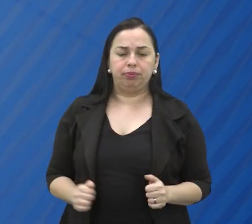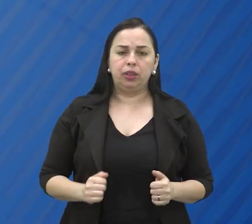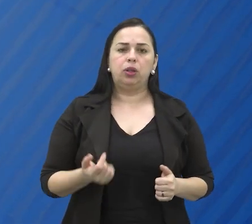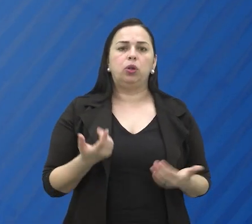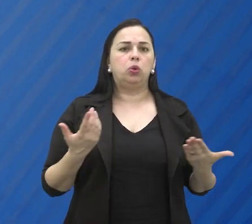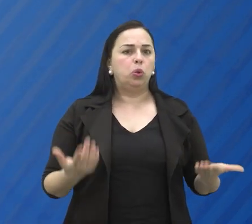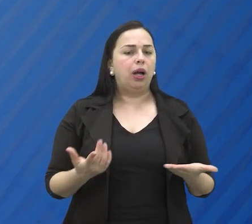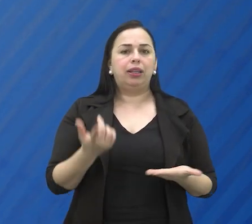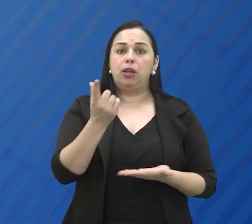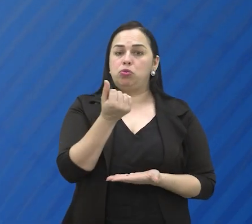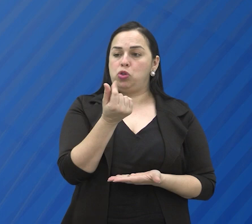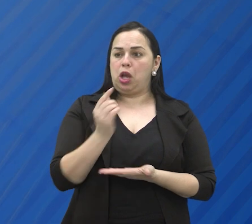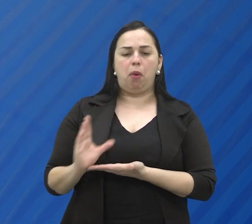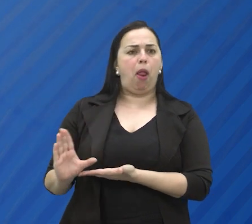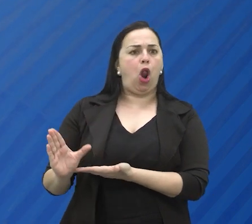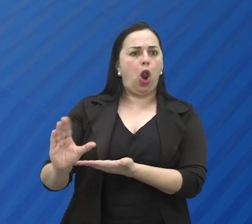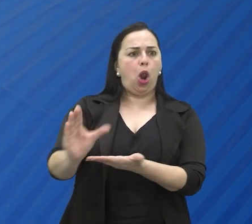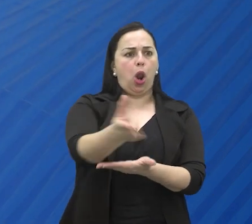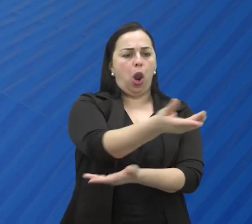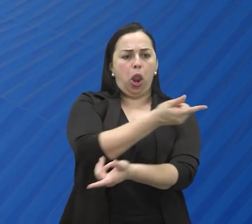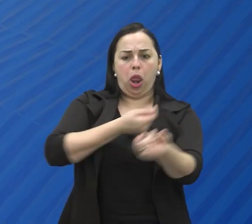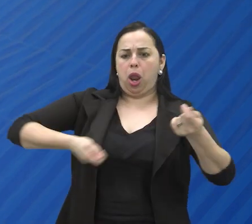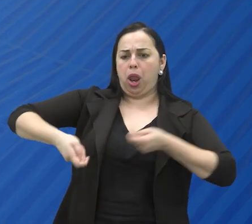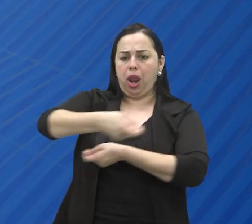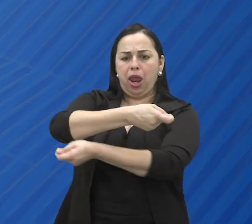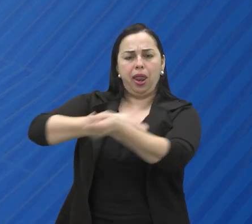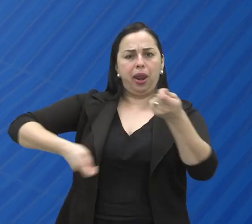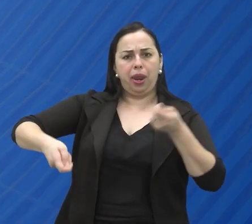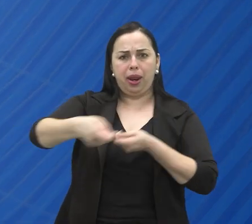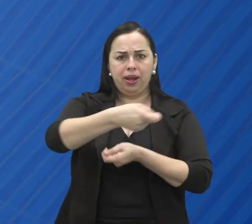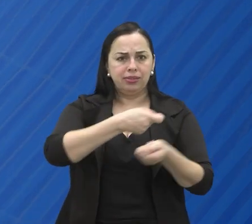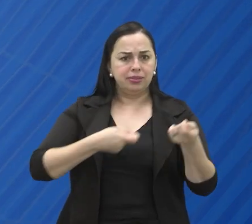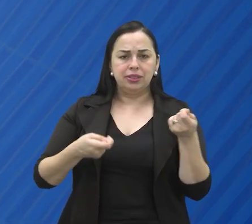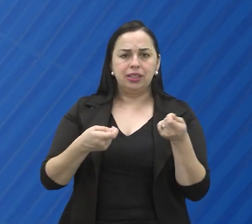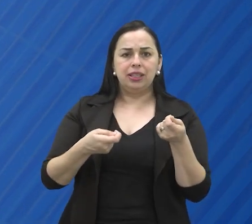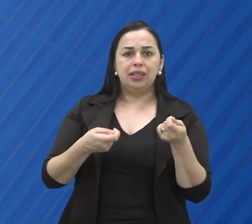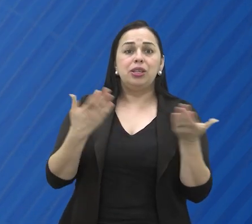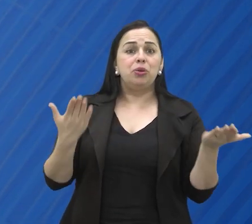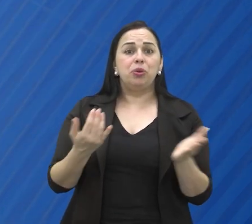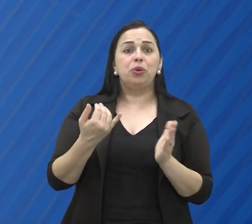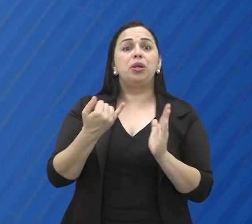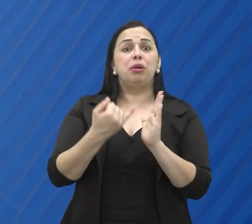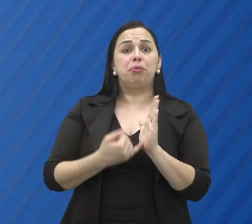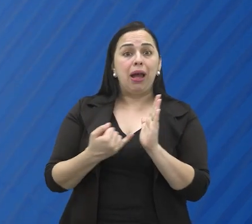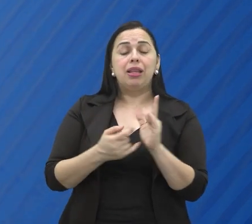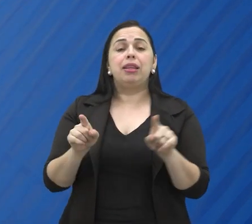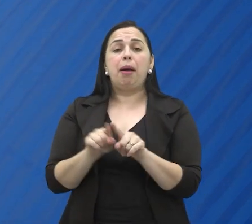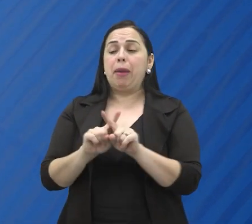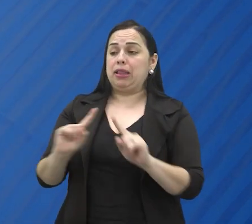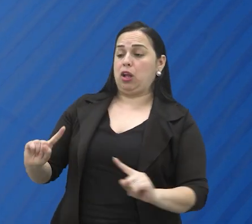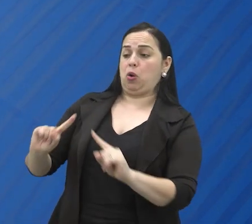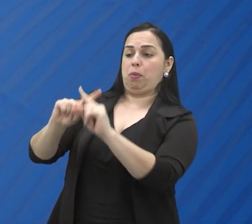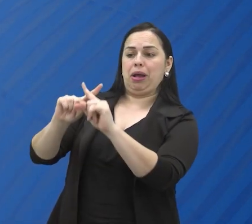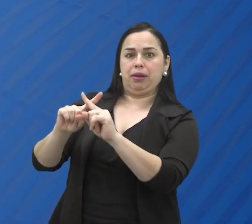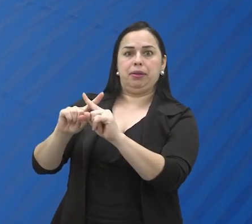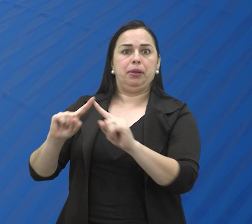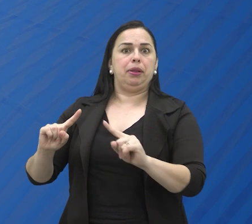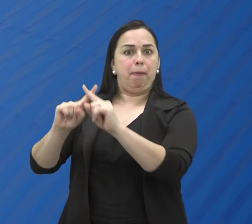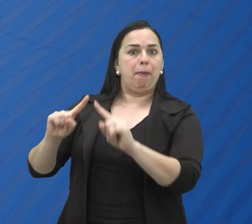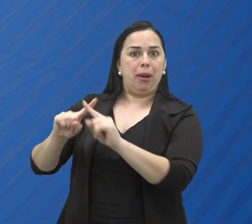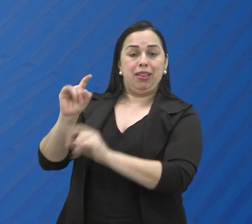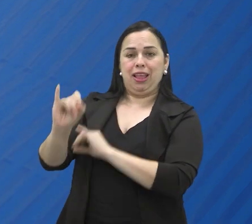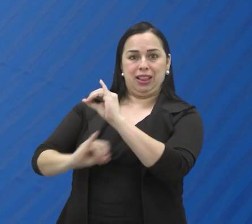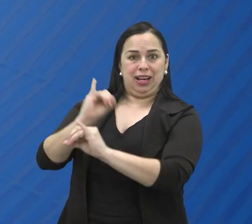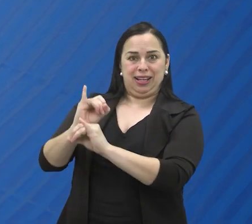operação das loterias. Por isso, a medida seria uma forma de aumentar a arrecadação do governo municipal